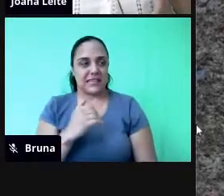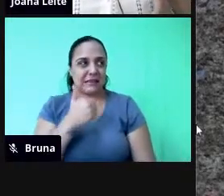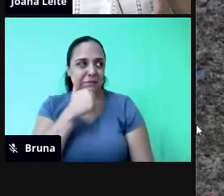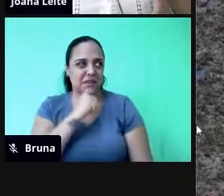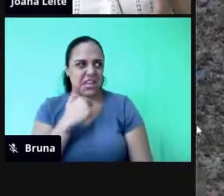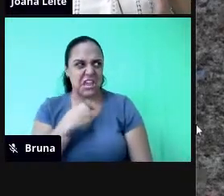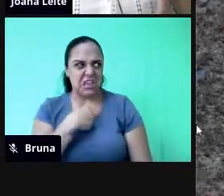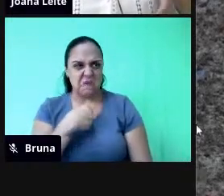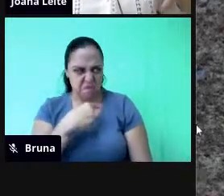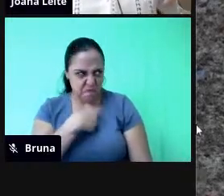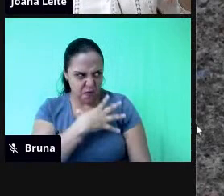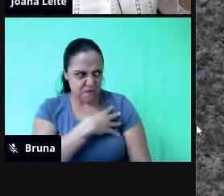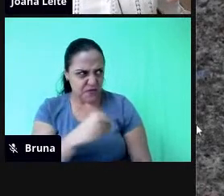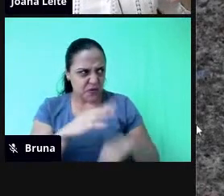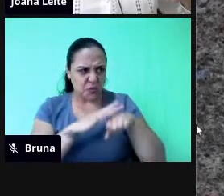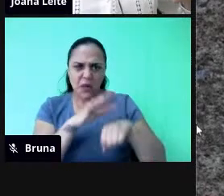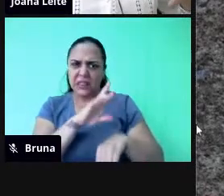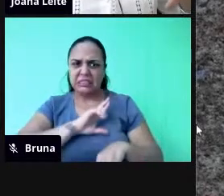lado,